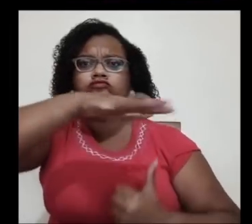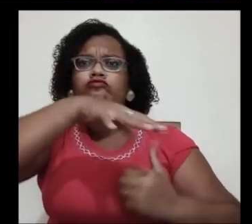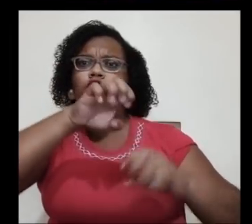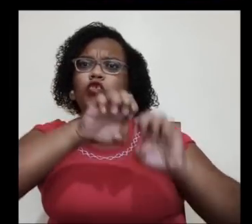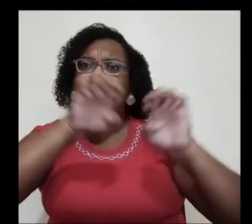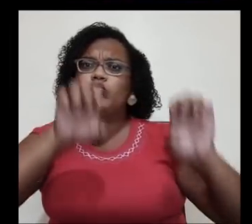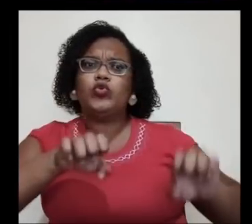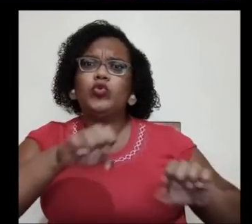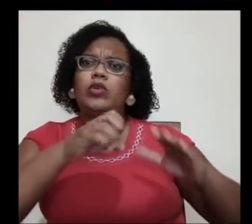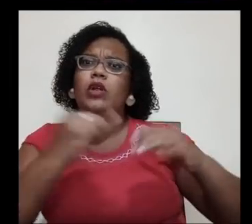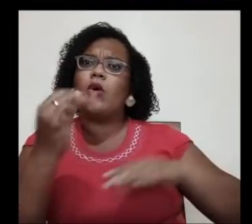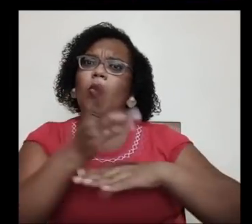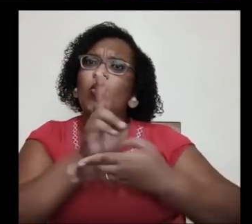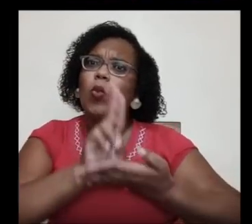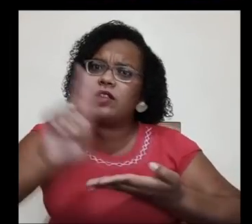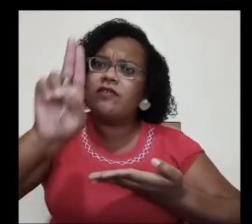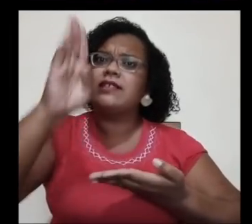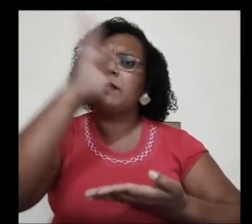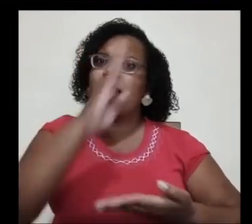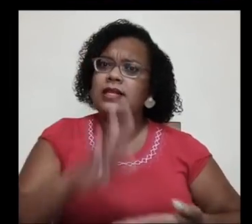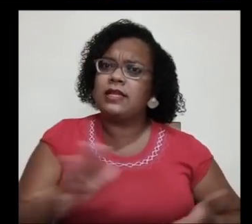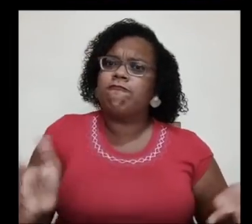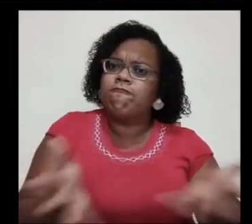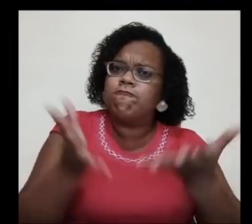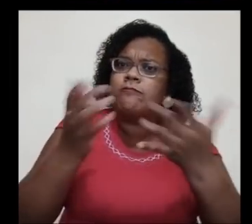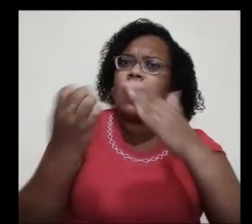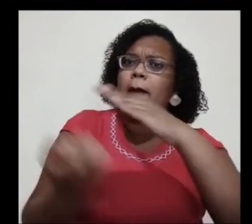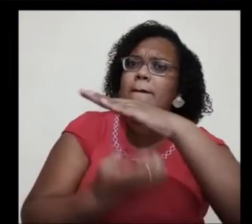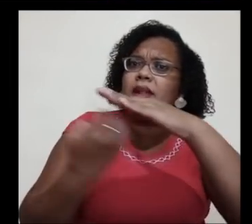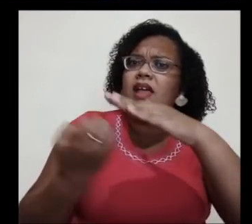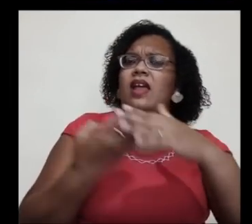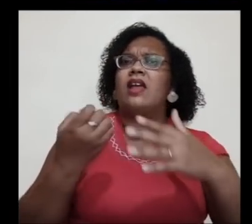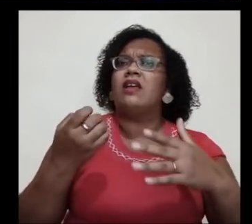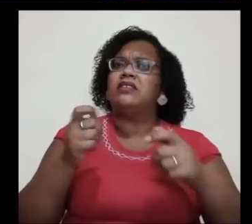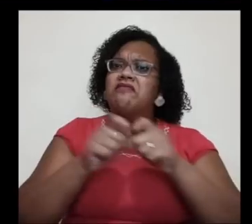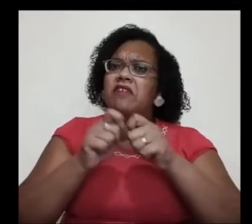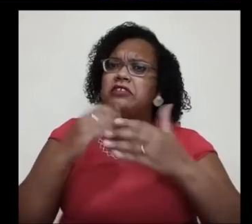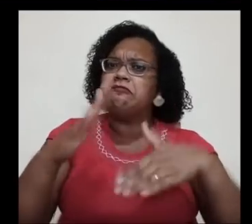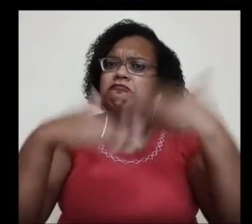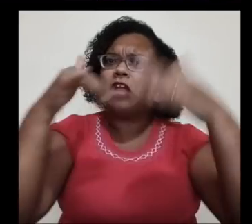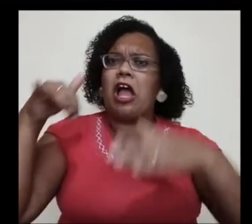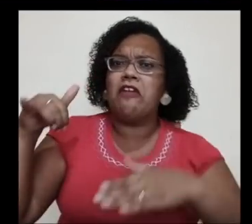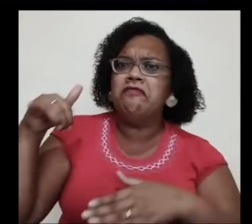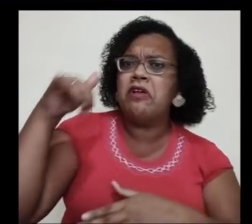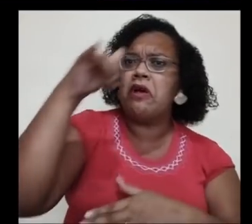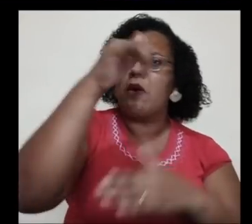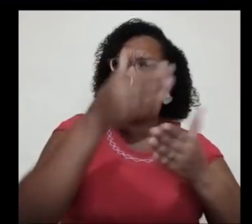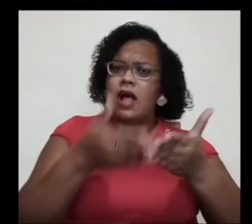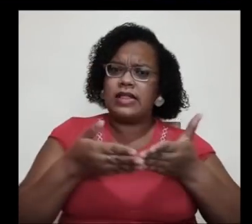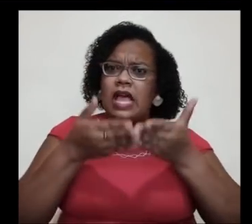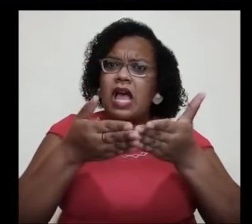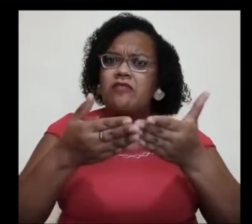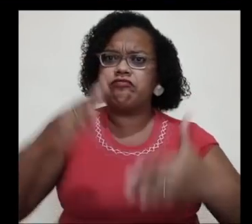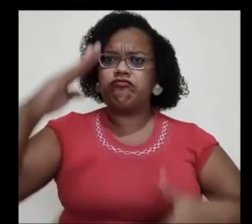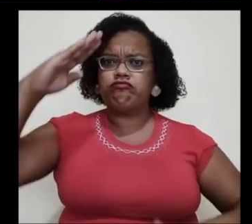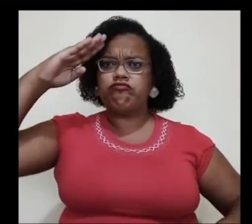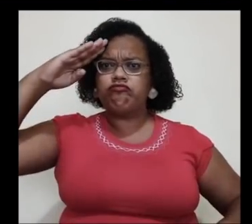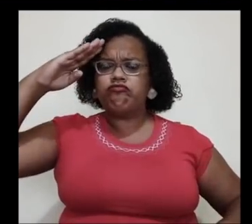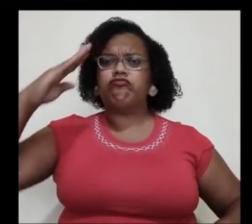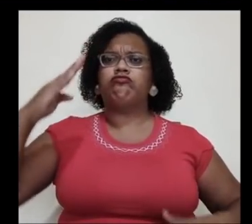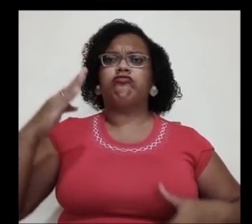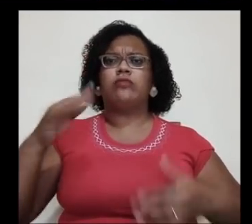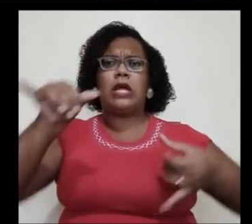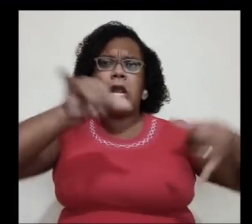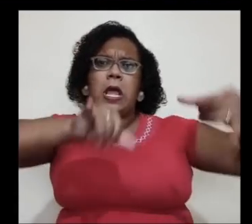da Marinha, de grandes laboratórios, dos Sirius, dos grandes computadores, tudo isso dependeu de recursos do FNDCT. No entanto,